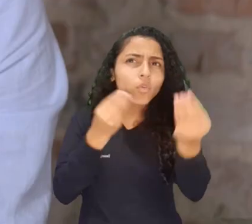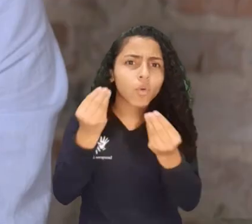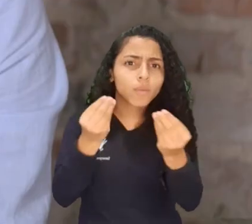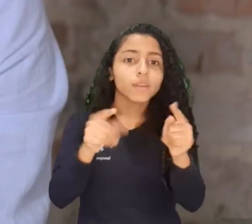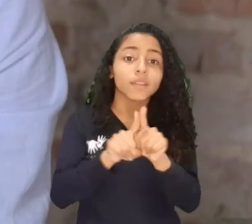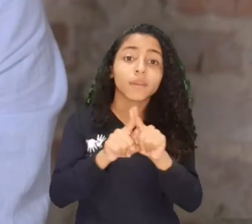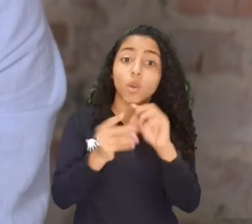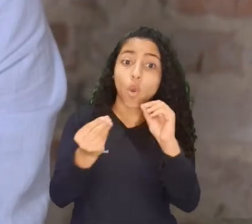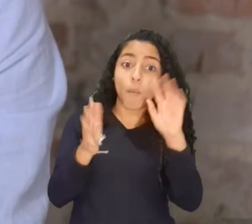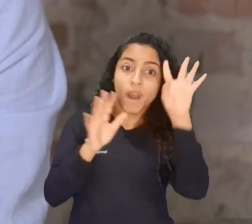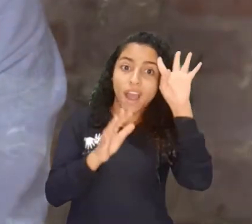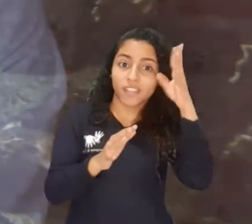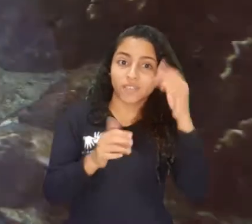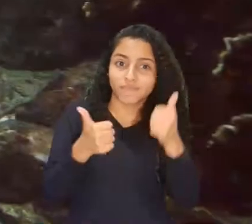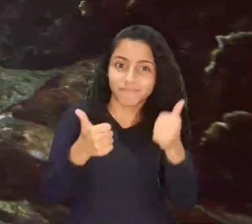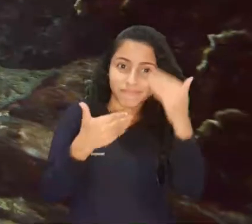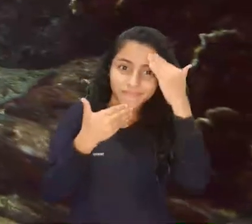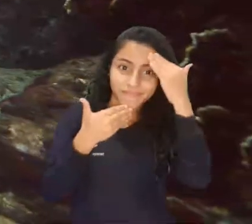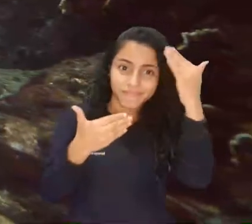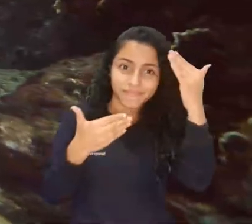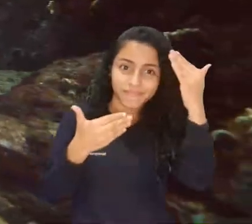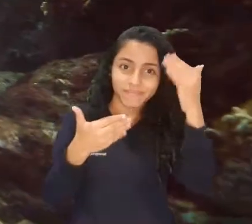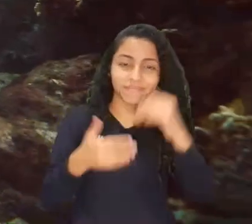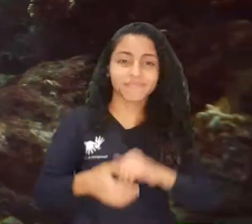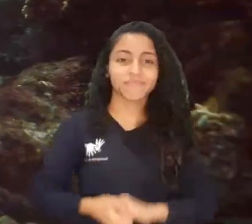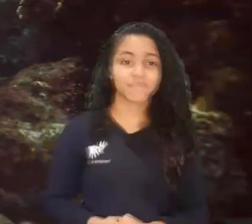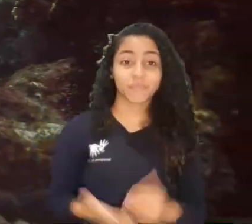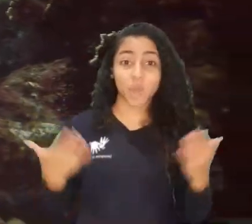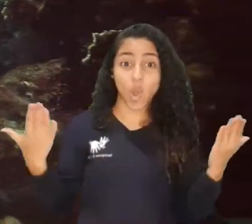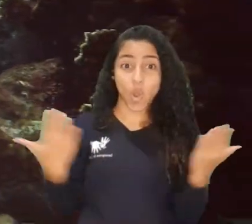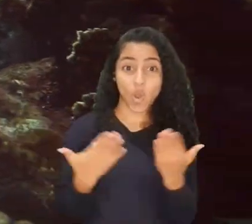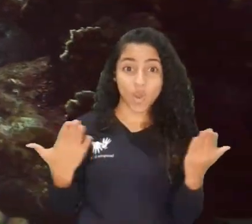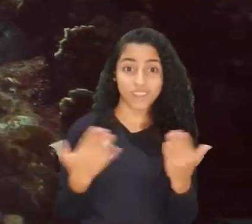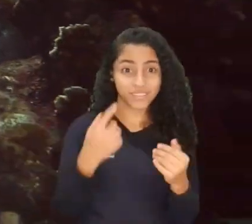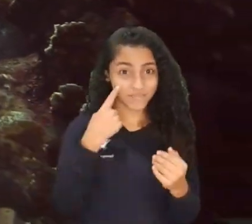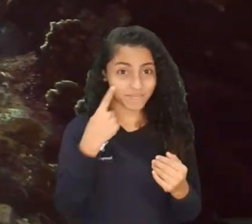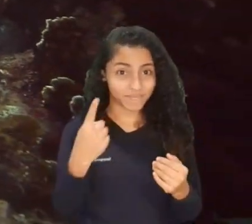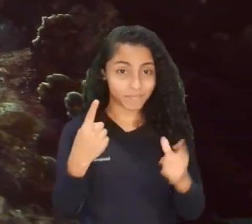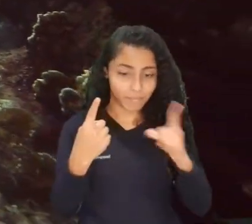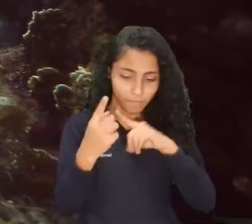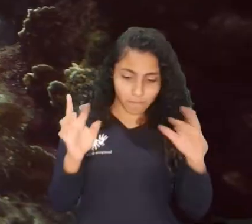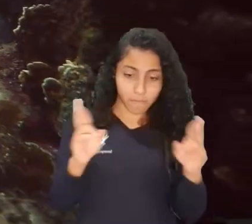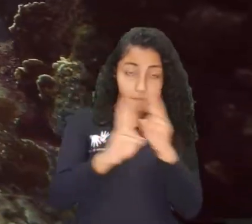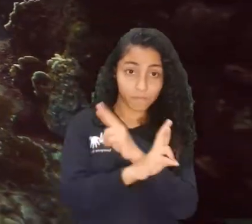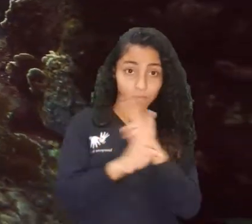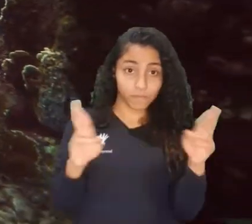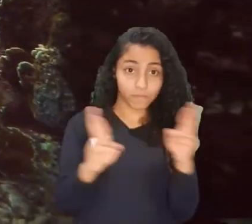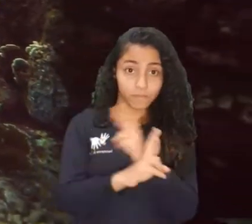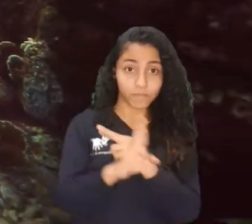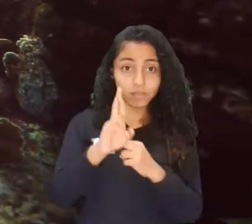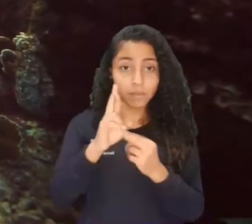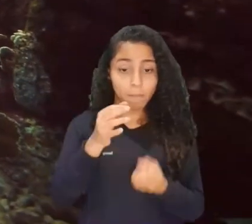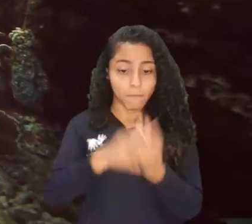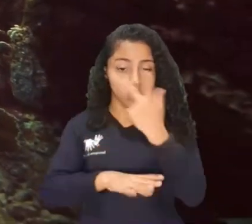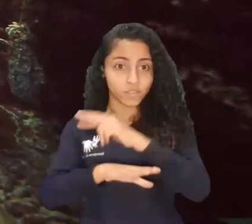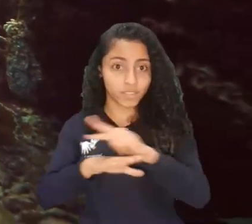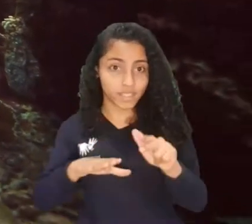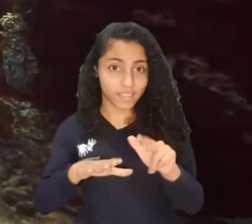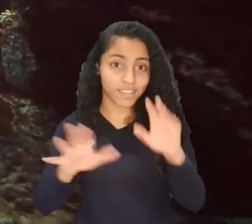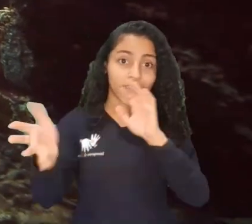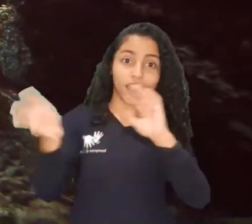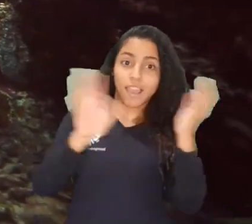para fazer isso. Obrigado. Hoje, vimos que existe uma relação direta entre a biodiversidade e o